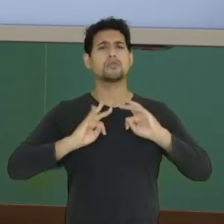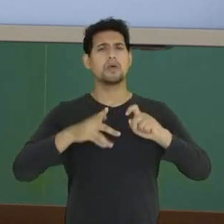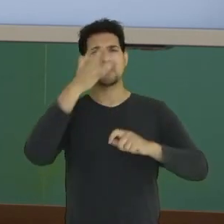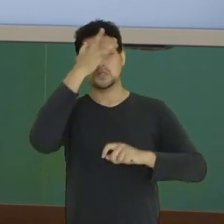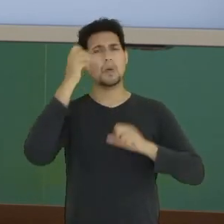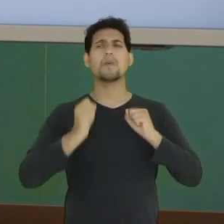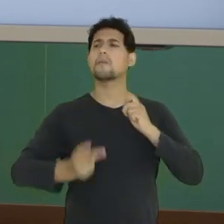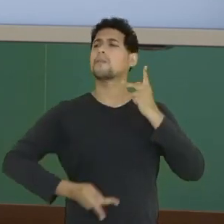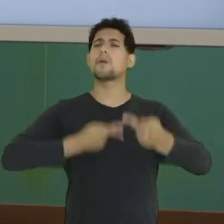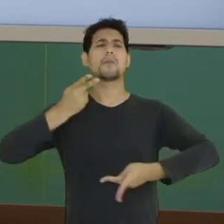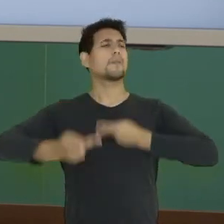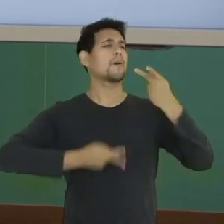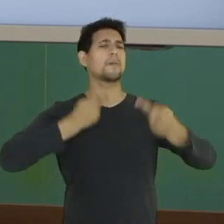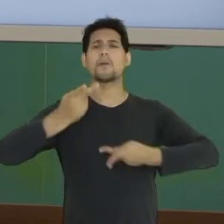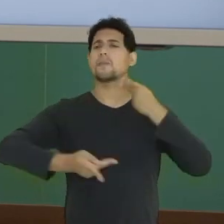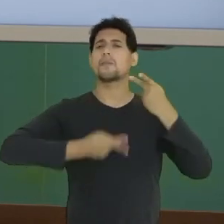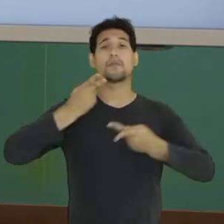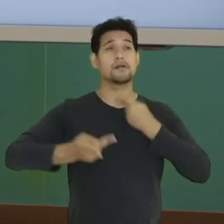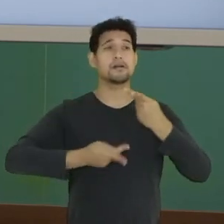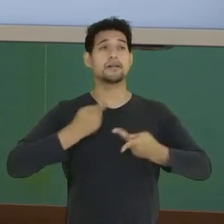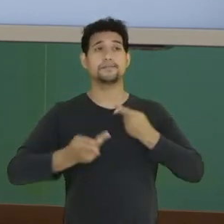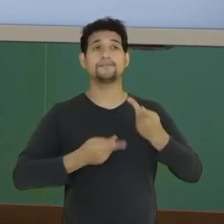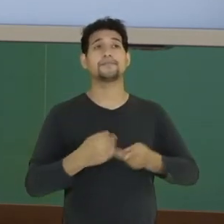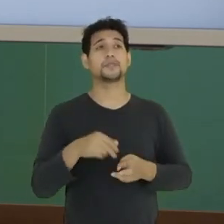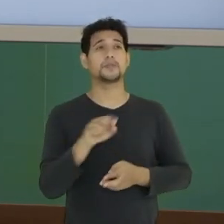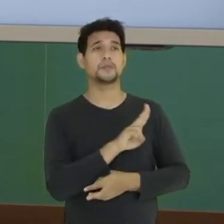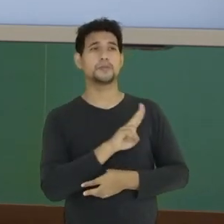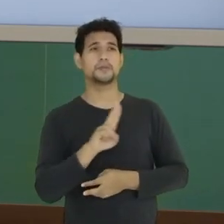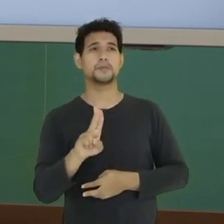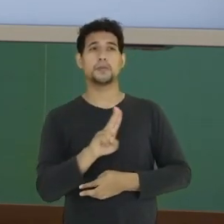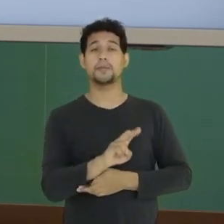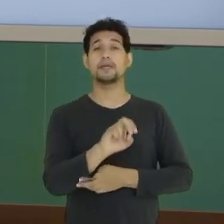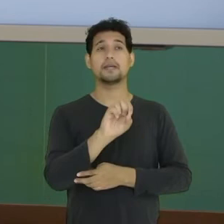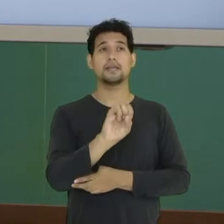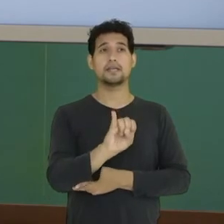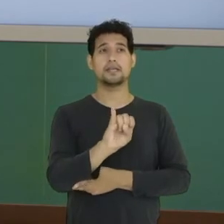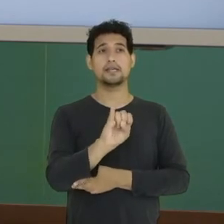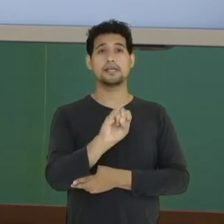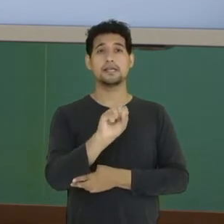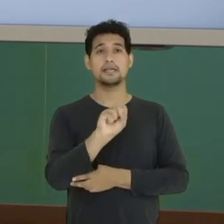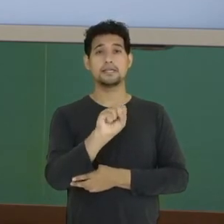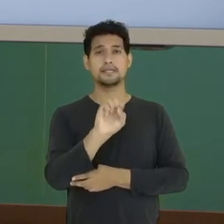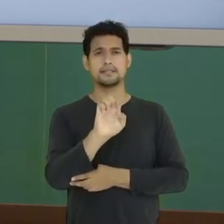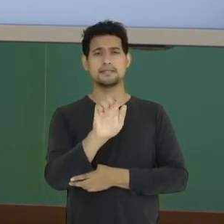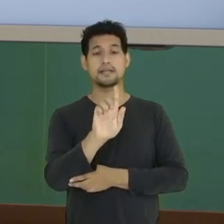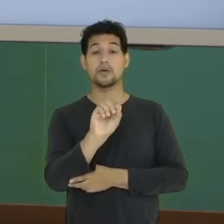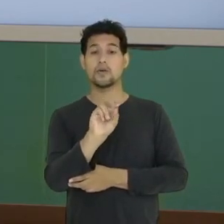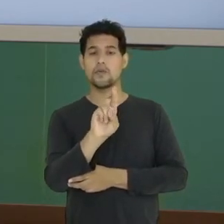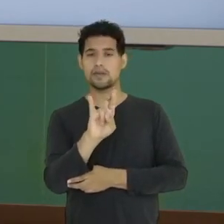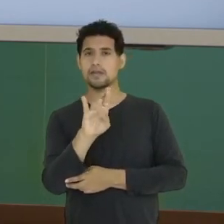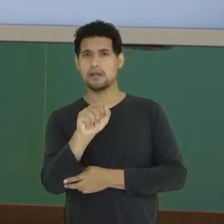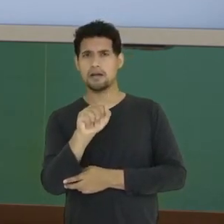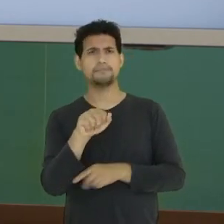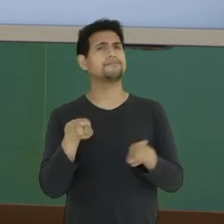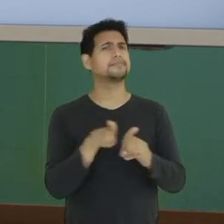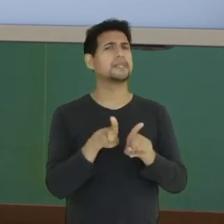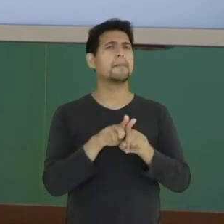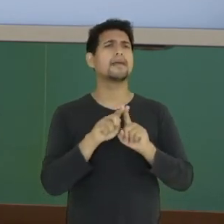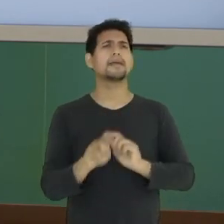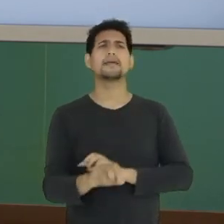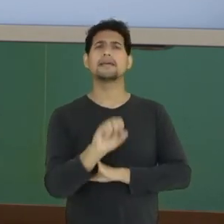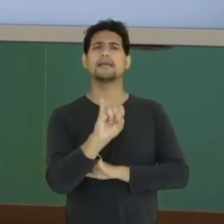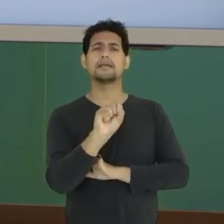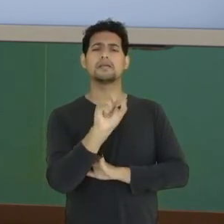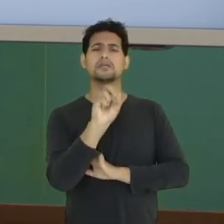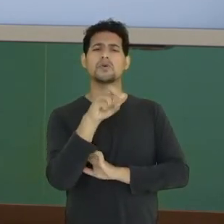o que a gente entende como isegoria, tá? A isonomia também é uma característica importante. O que